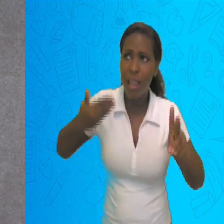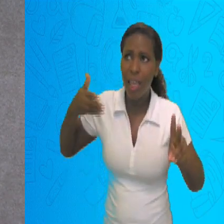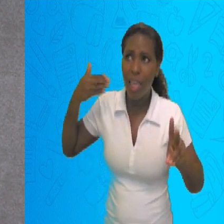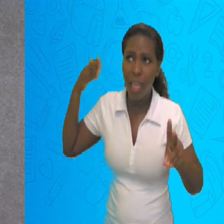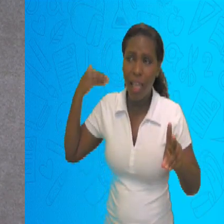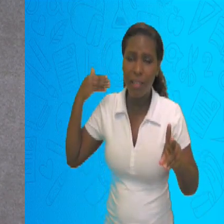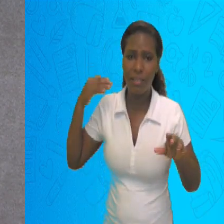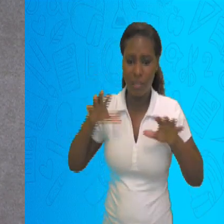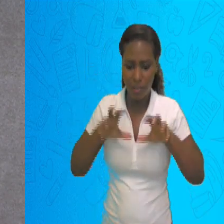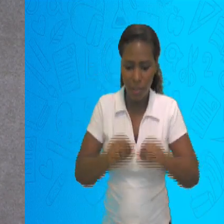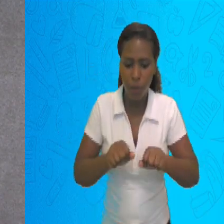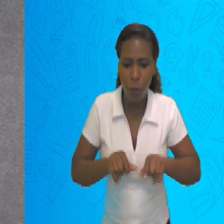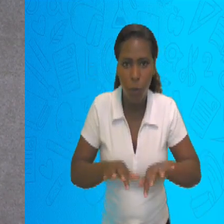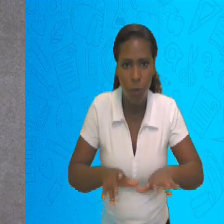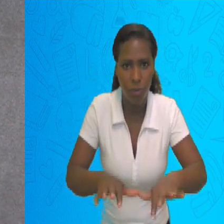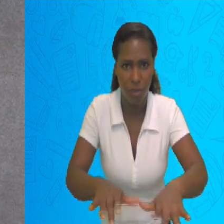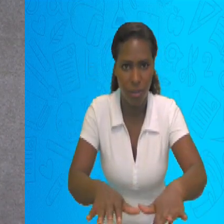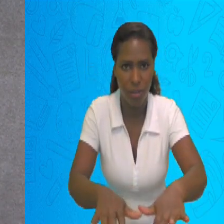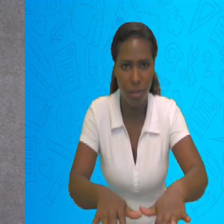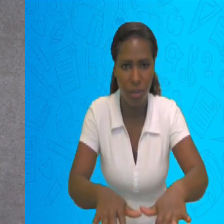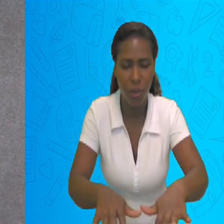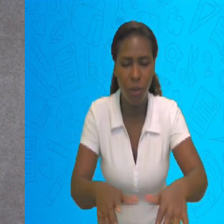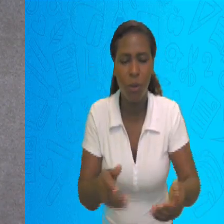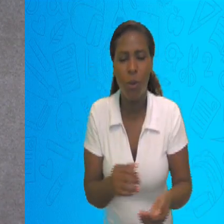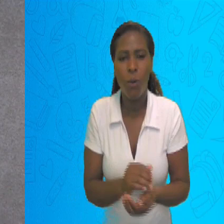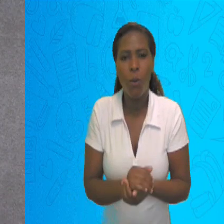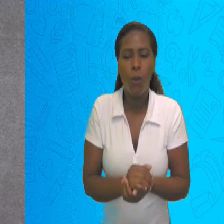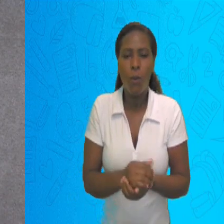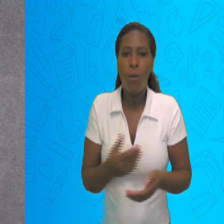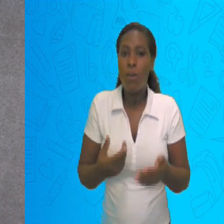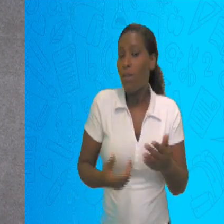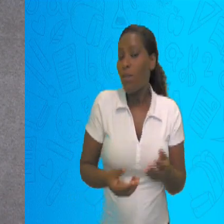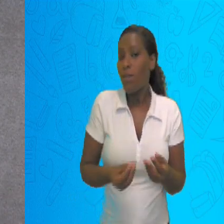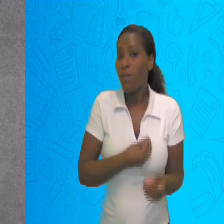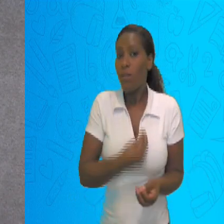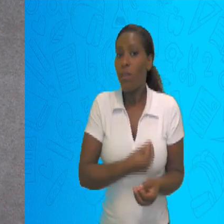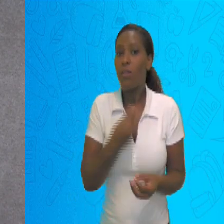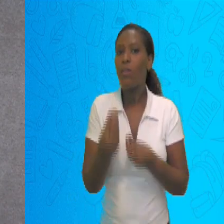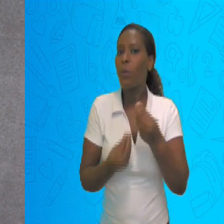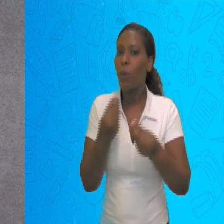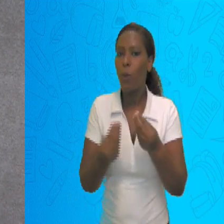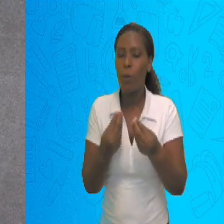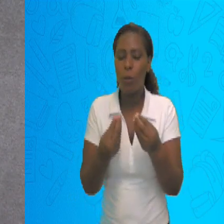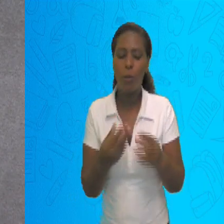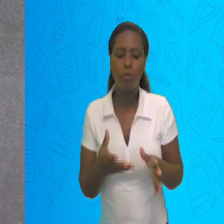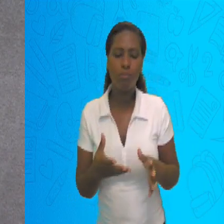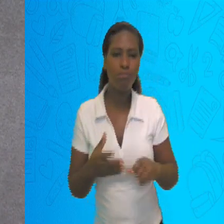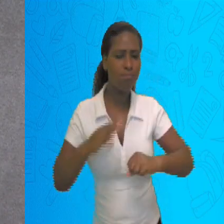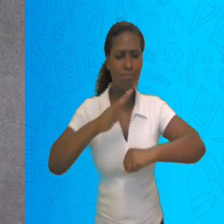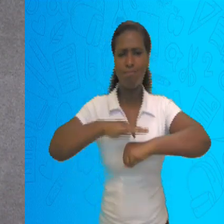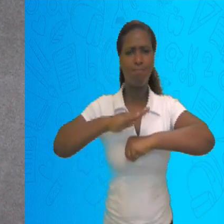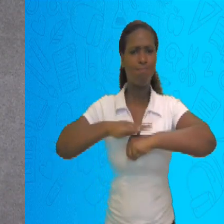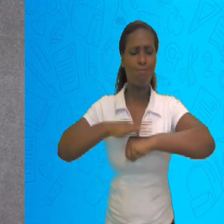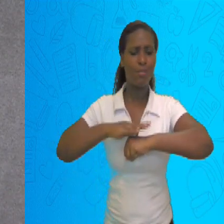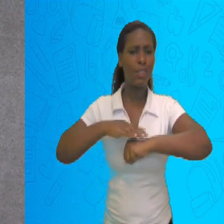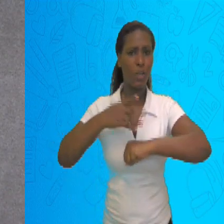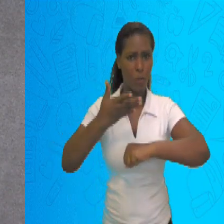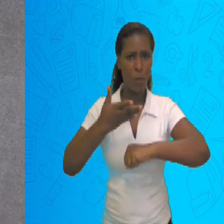sem presença de elementos políticos, governantes e estados. A gestão